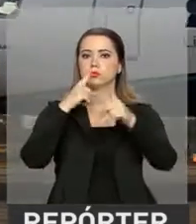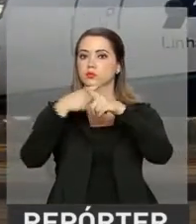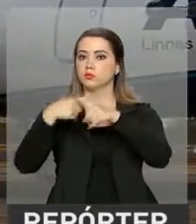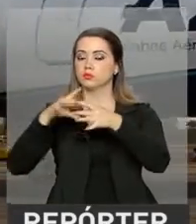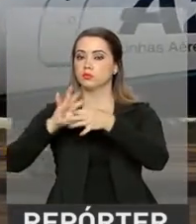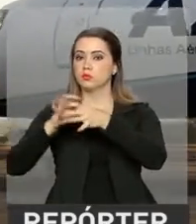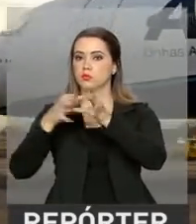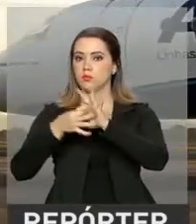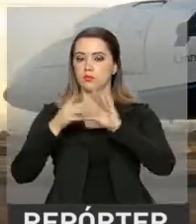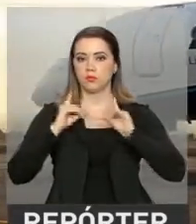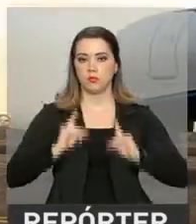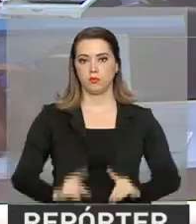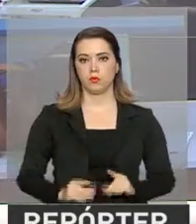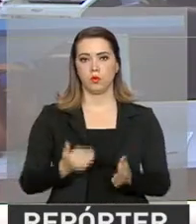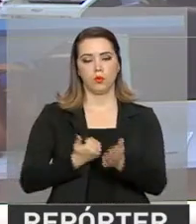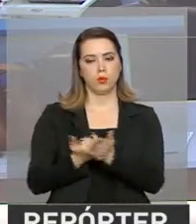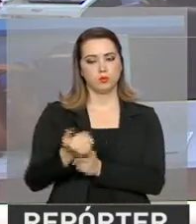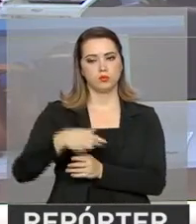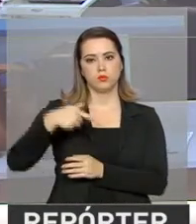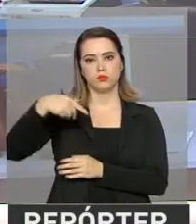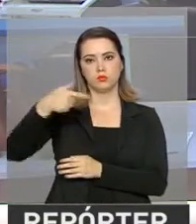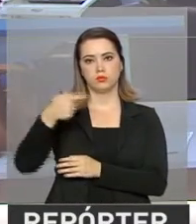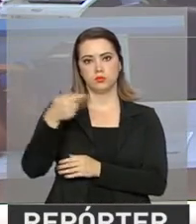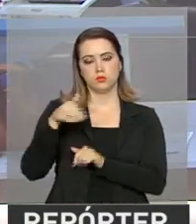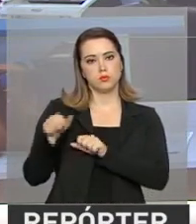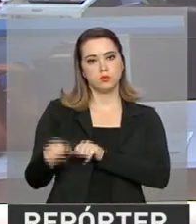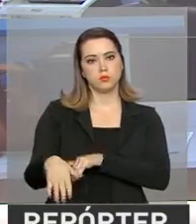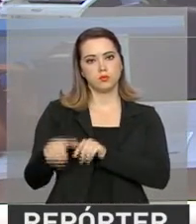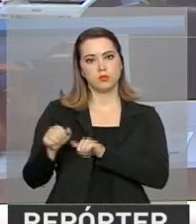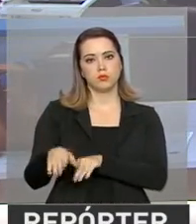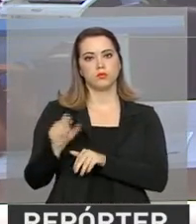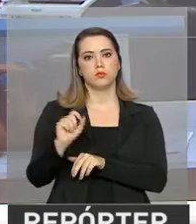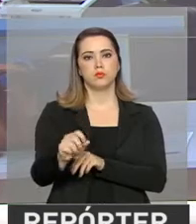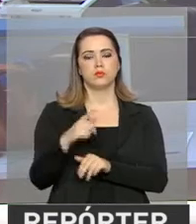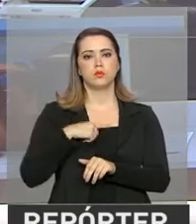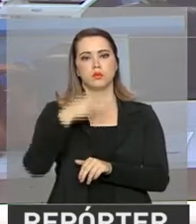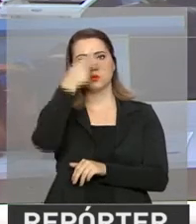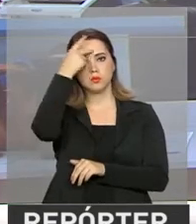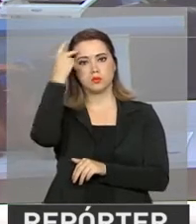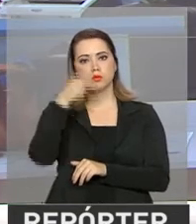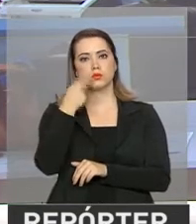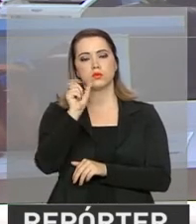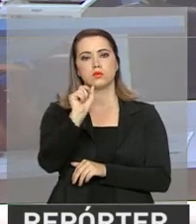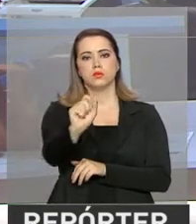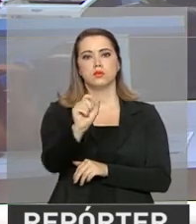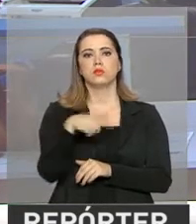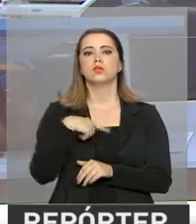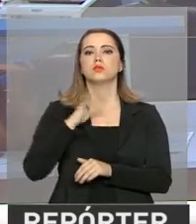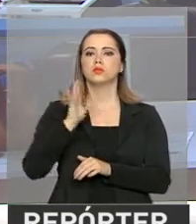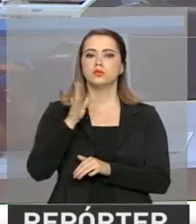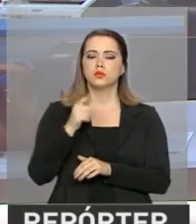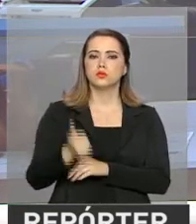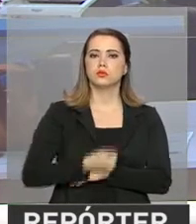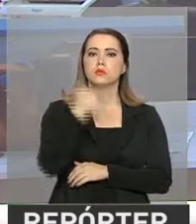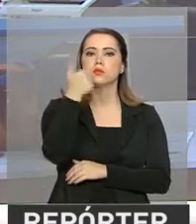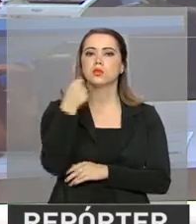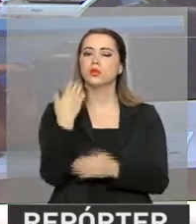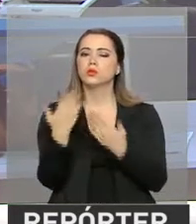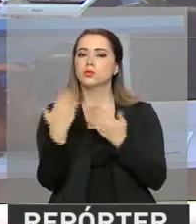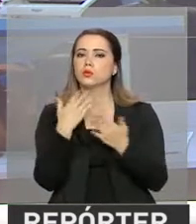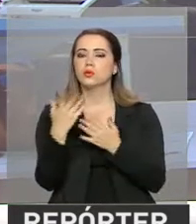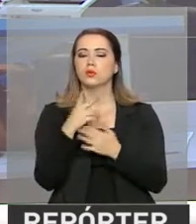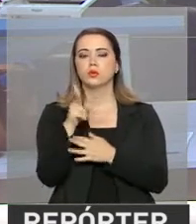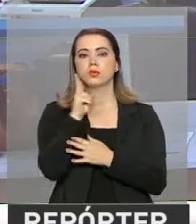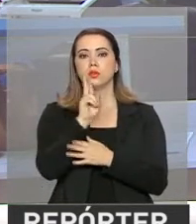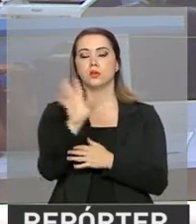dia 7 de setembro segundo especialistas a operação será mais complexa do que o vivido nas olimpíadas e